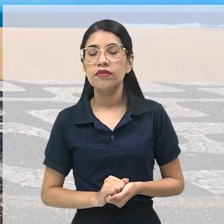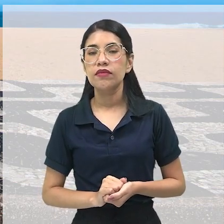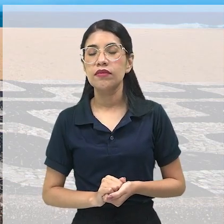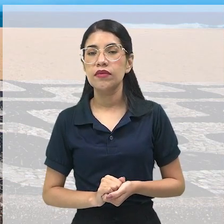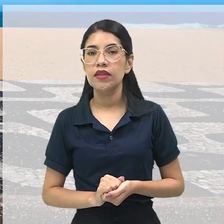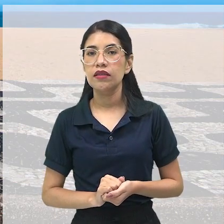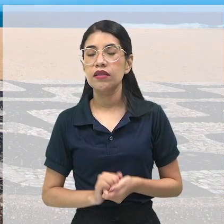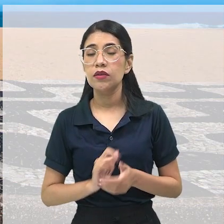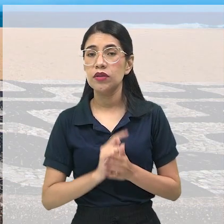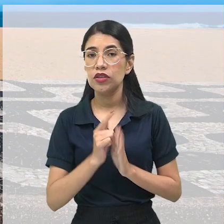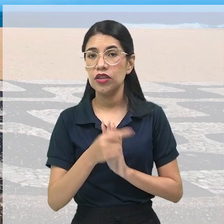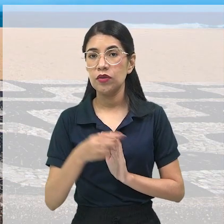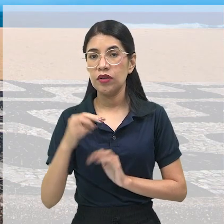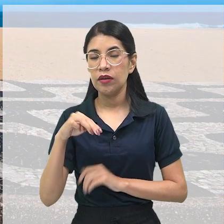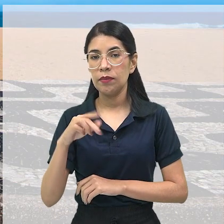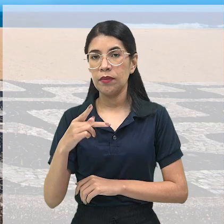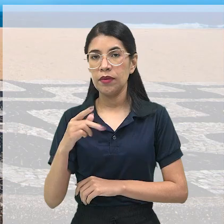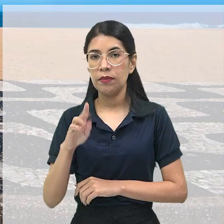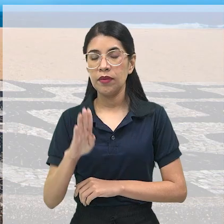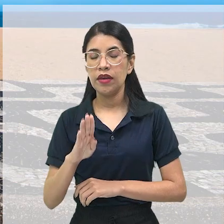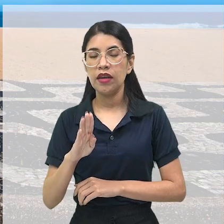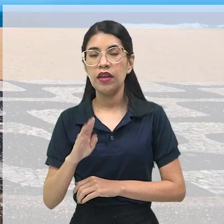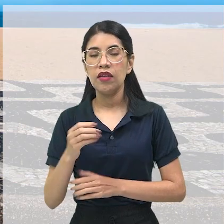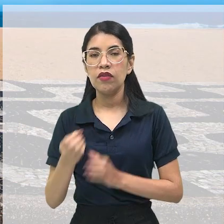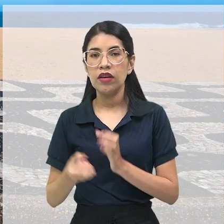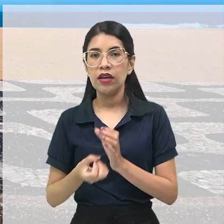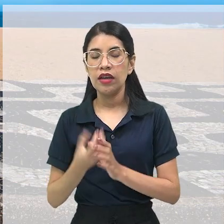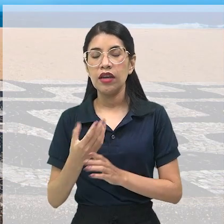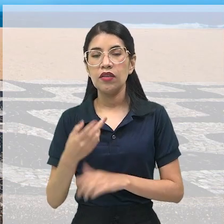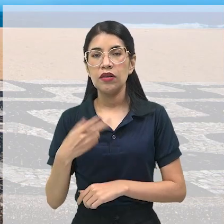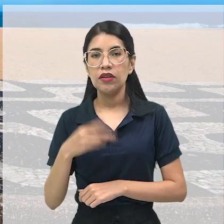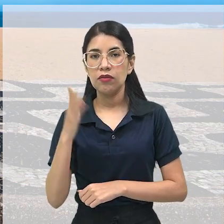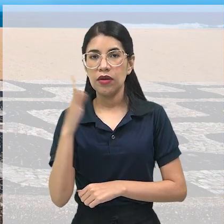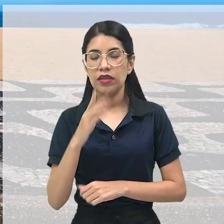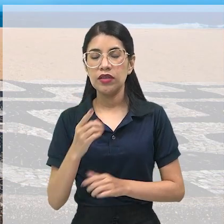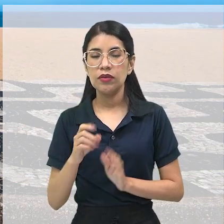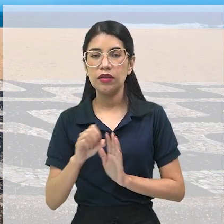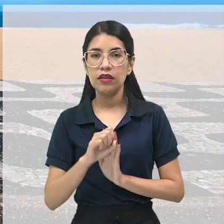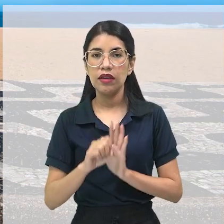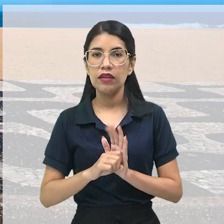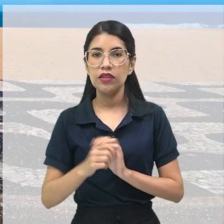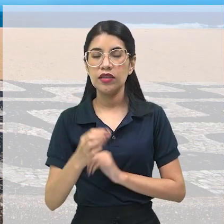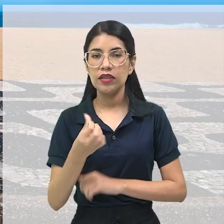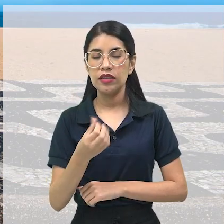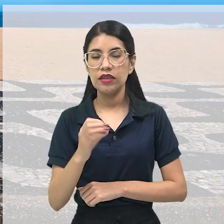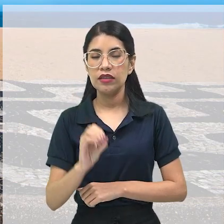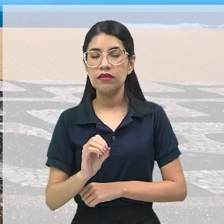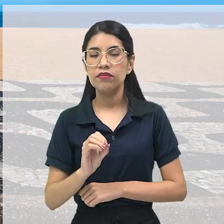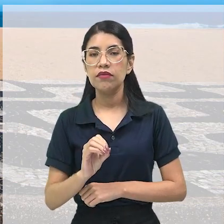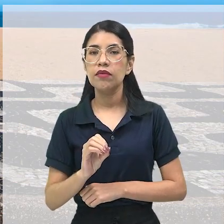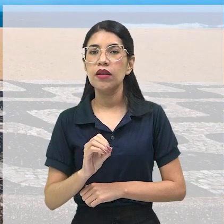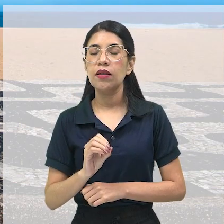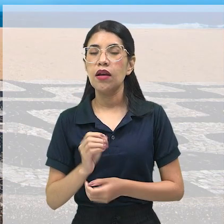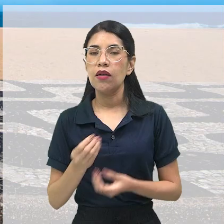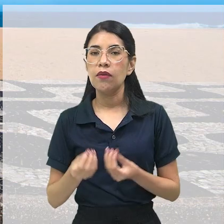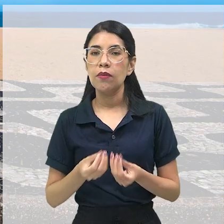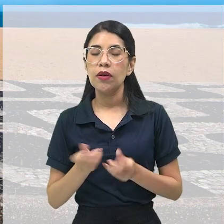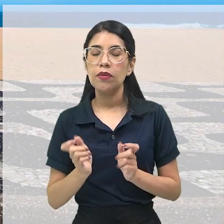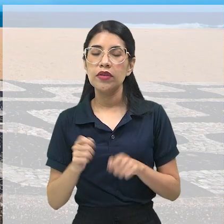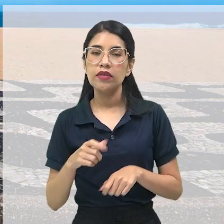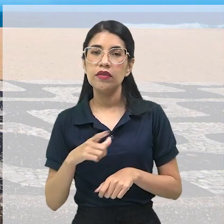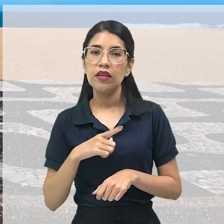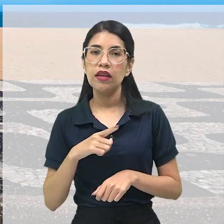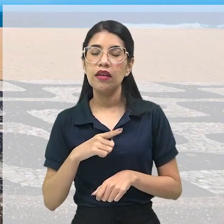esse gênero, ele se desenvolveu no Brasil lá em 1960. E ele surge para trazer essa questão da música